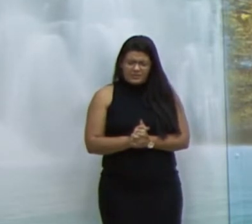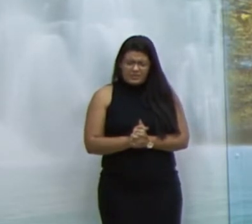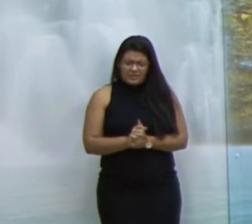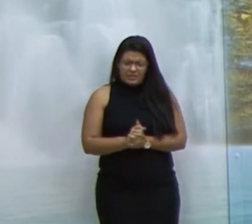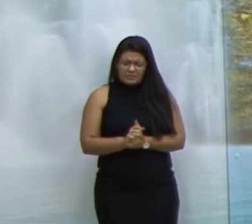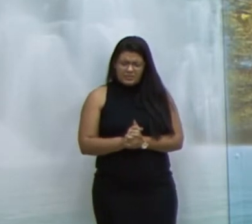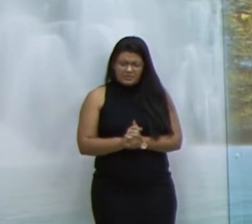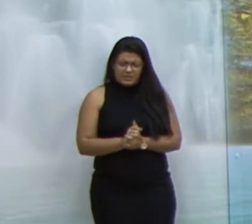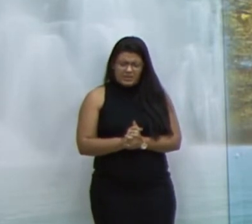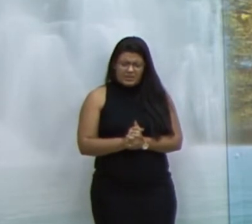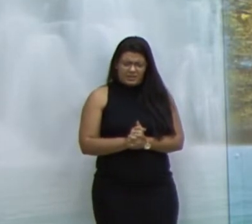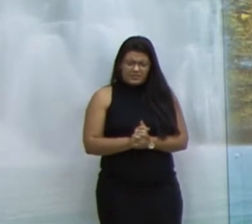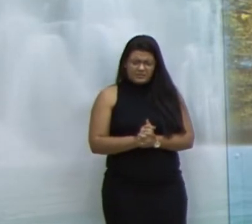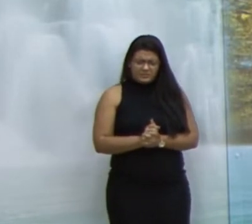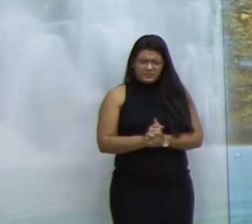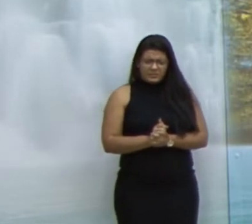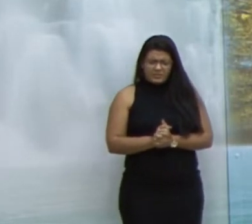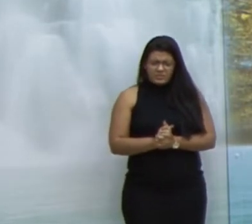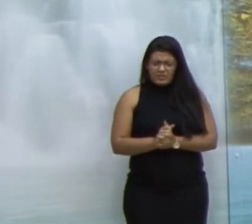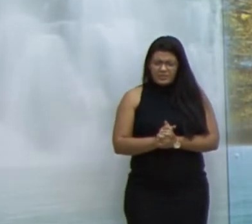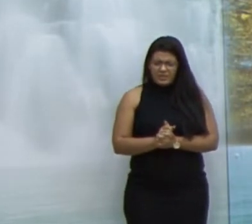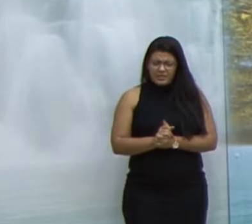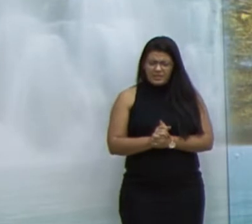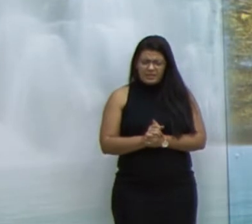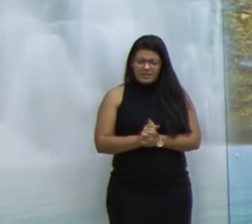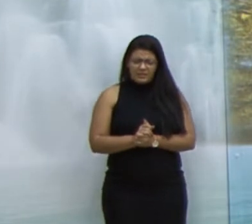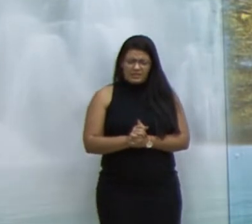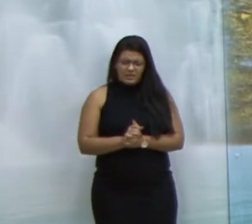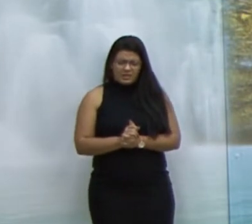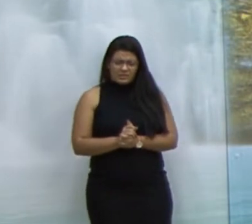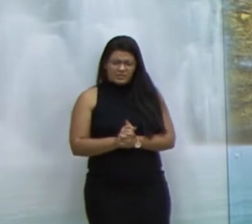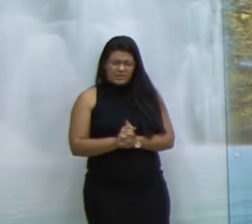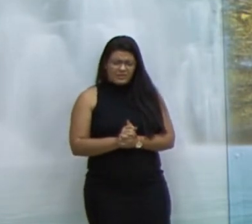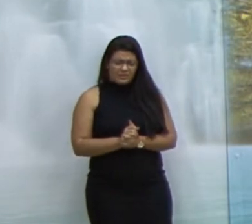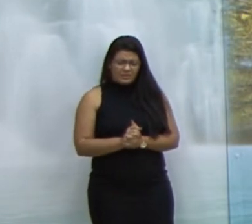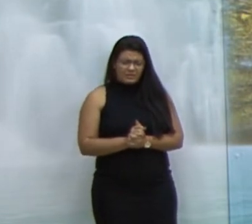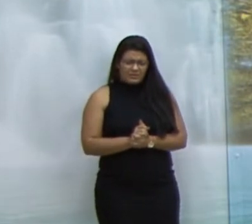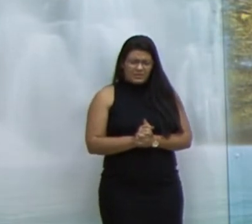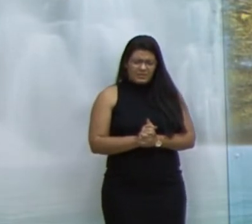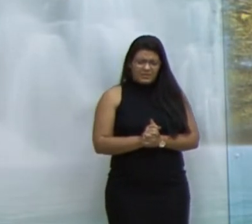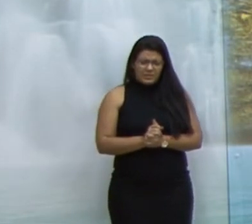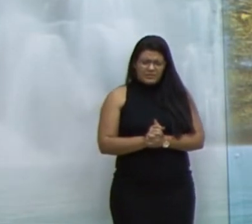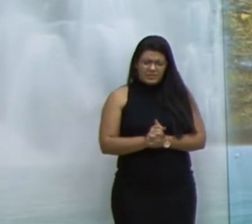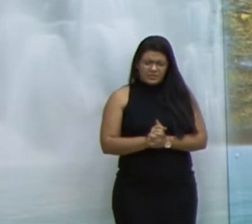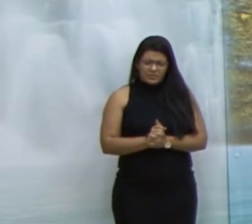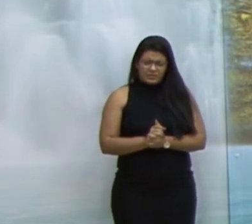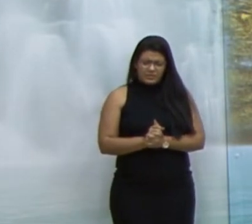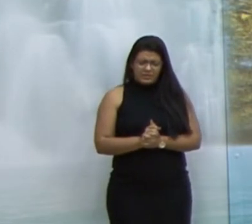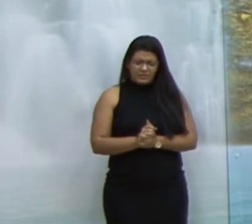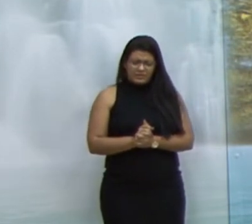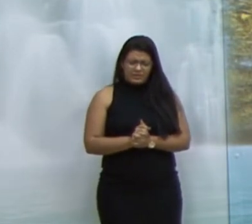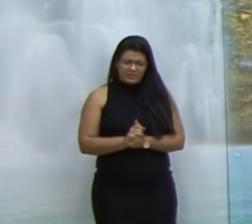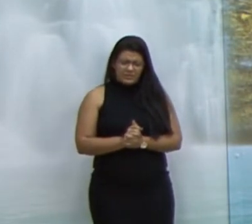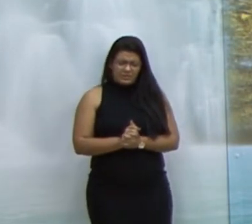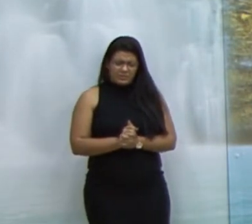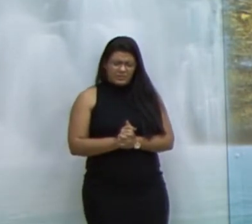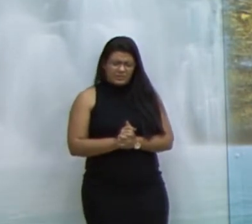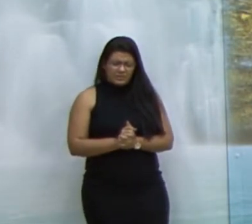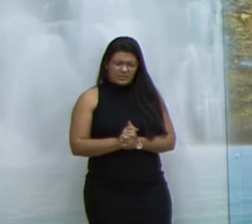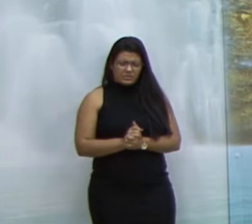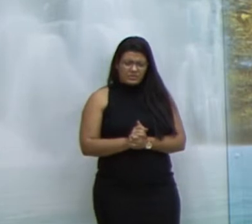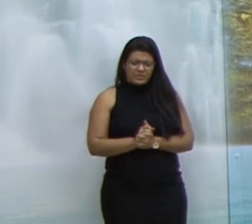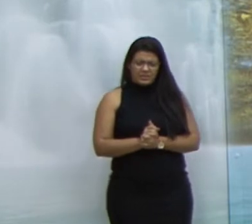os mentirosos serão revelados, os usurpadores, os